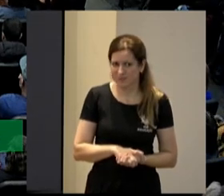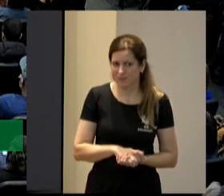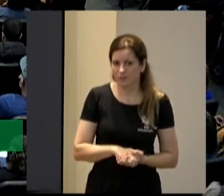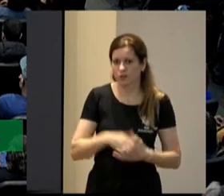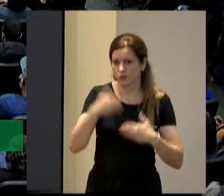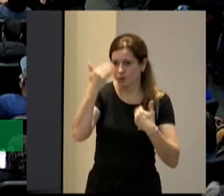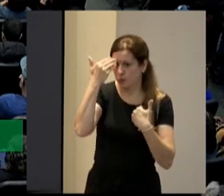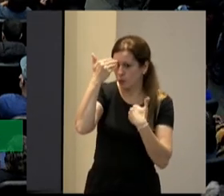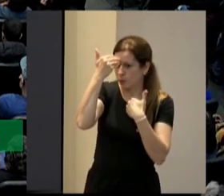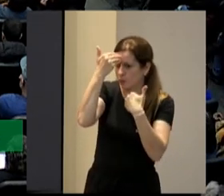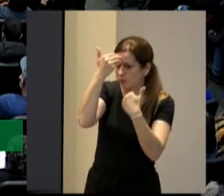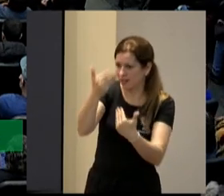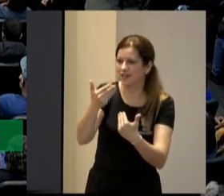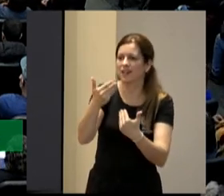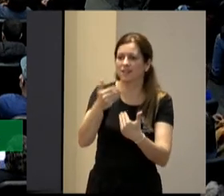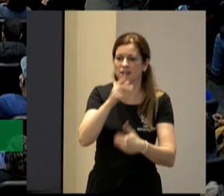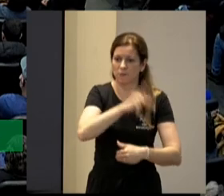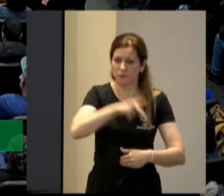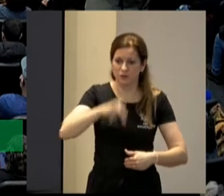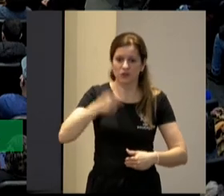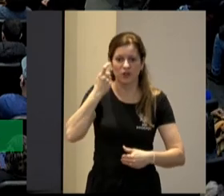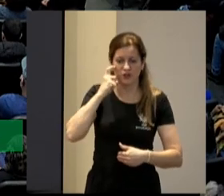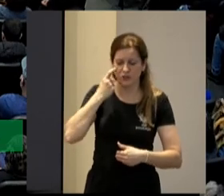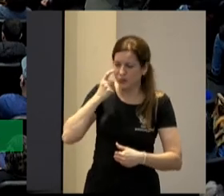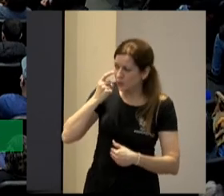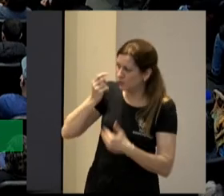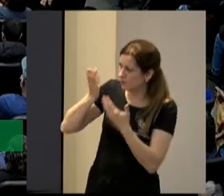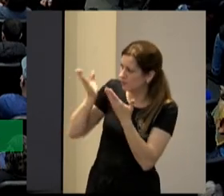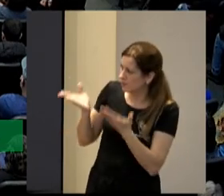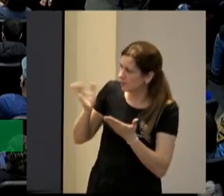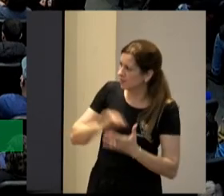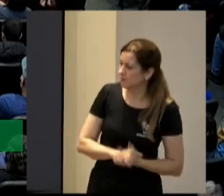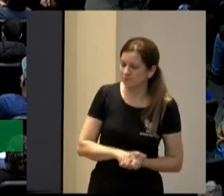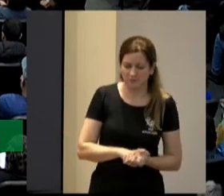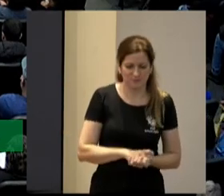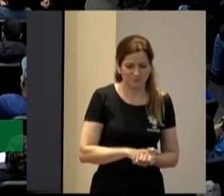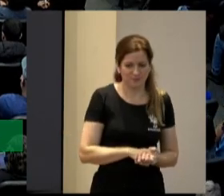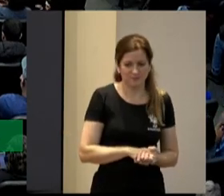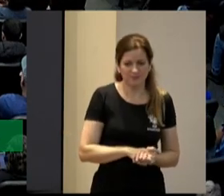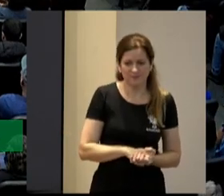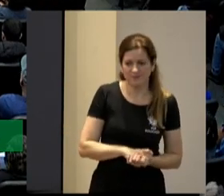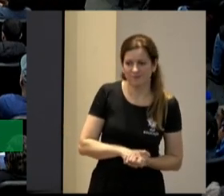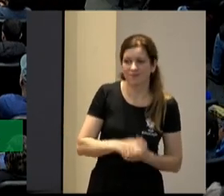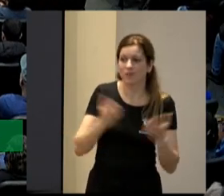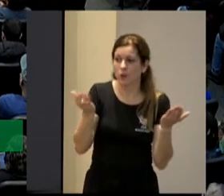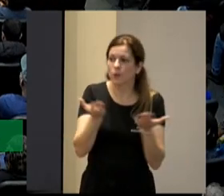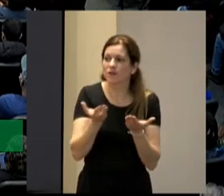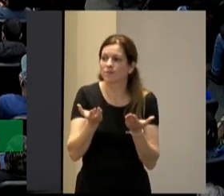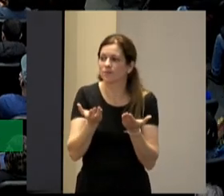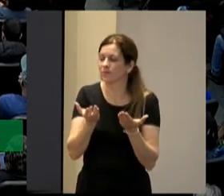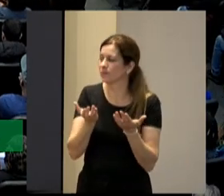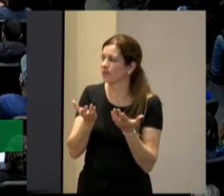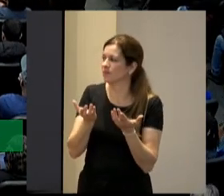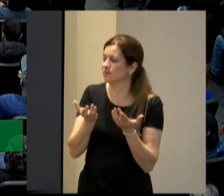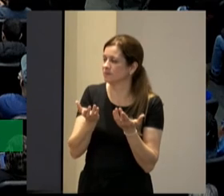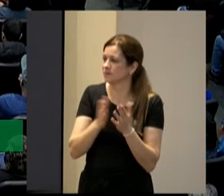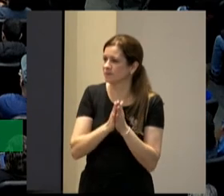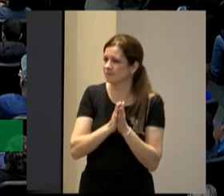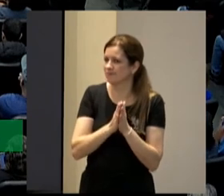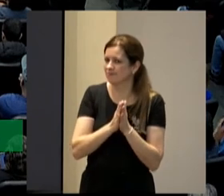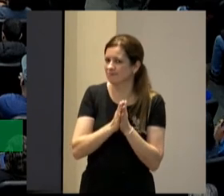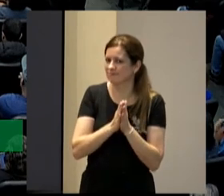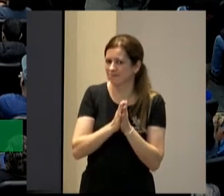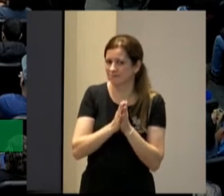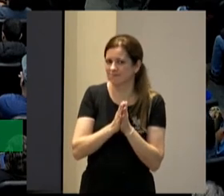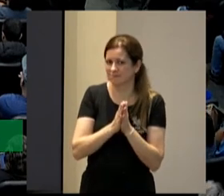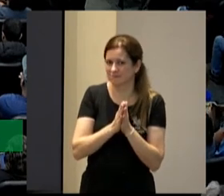Gratidão, professora Jerus, pela fala. Vou tomar aqui a palavra mais uma vez, só para evidenciar que